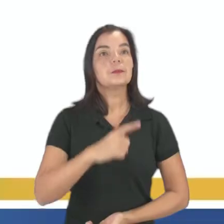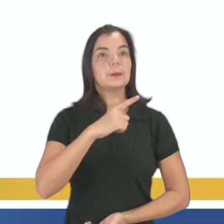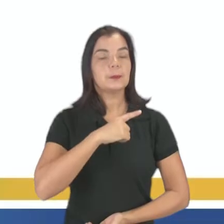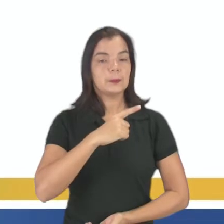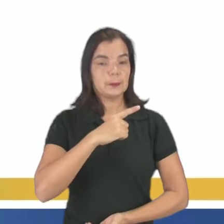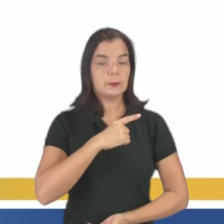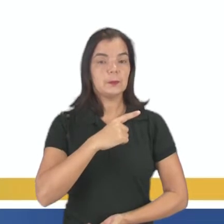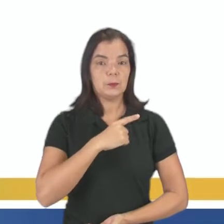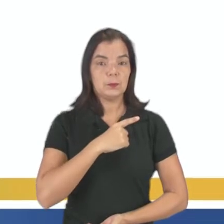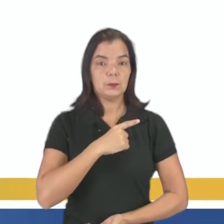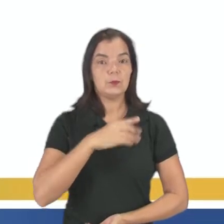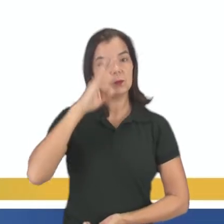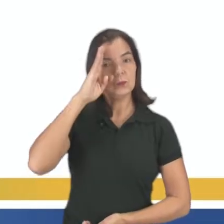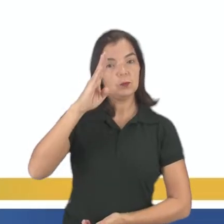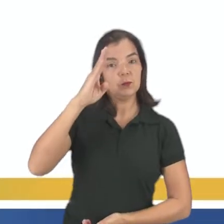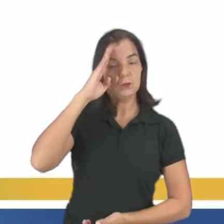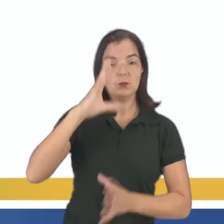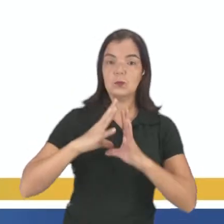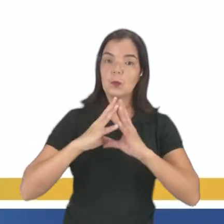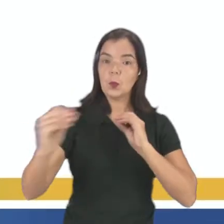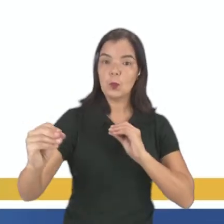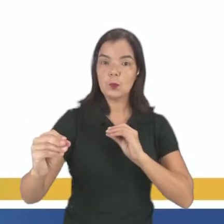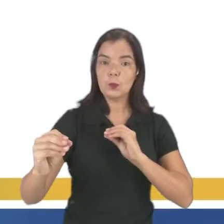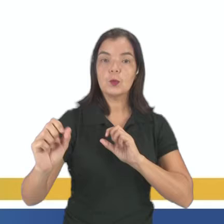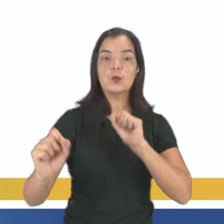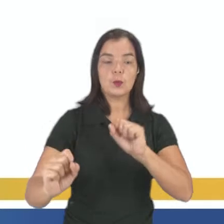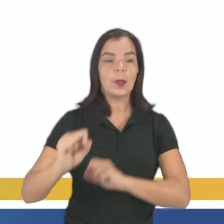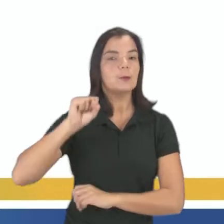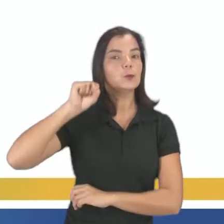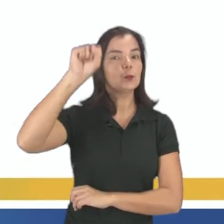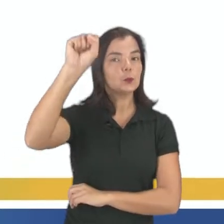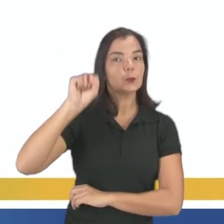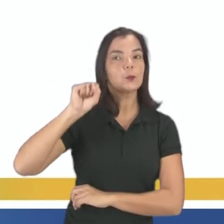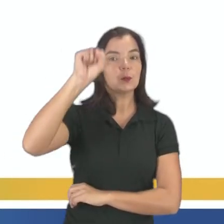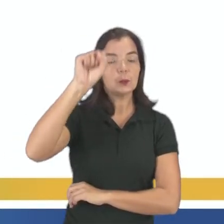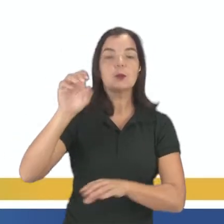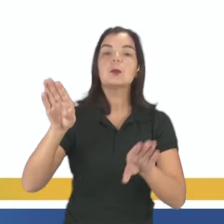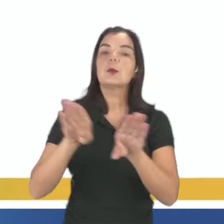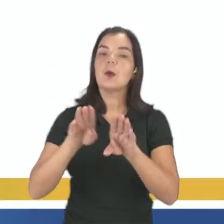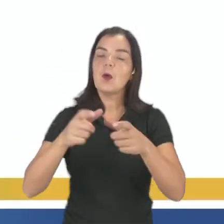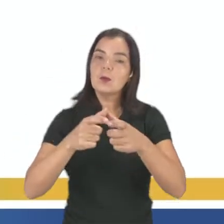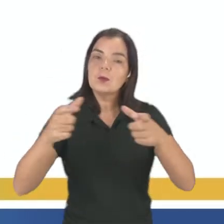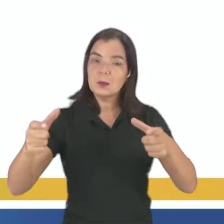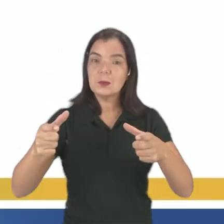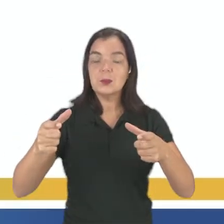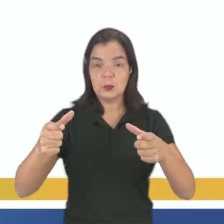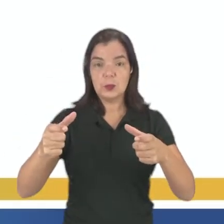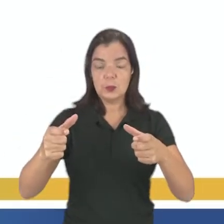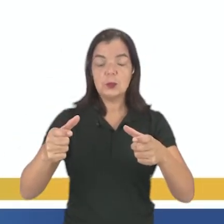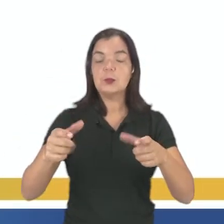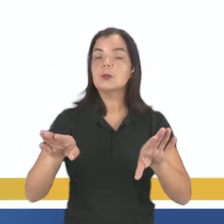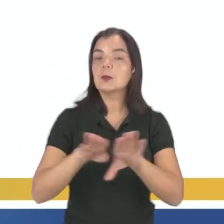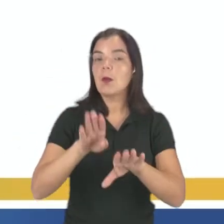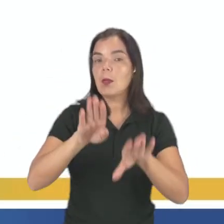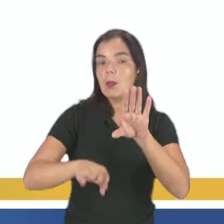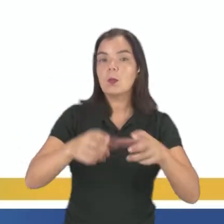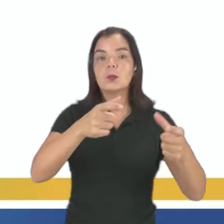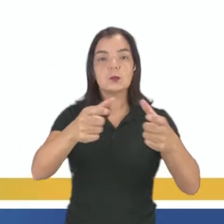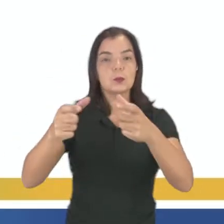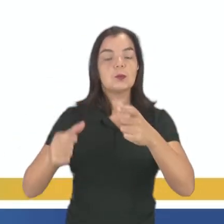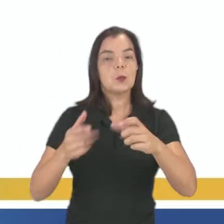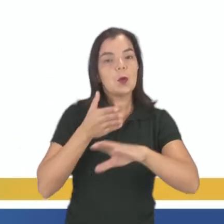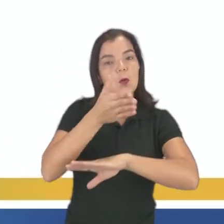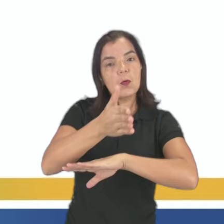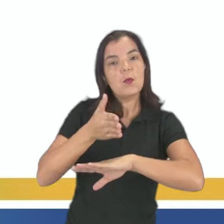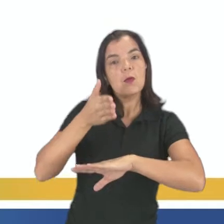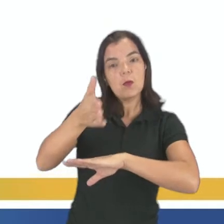com essa marcha, né, a fuga desses comunistas, né, e a tentativa de ampliar essas bases, né, de acordo com os lugares que eles iam